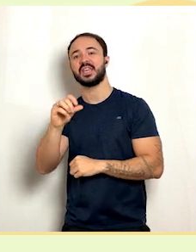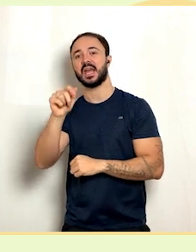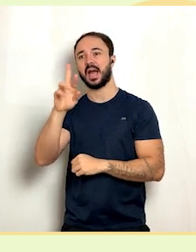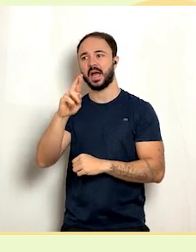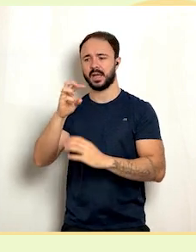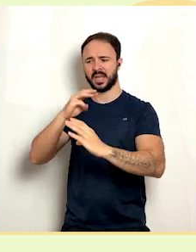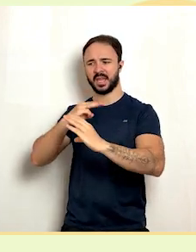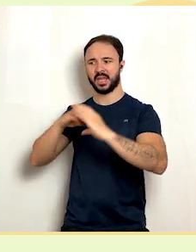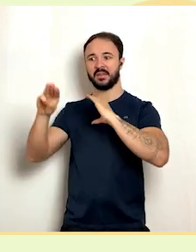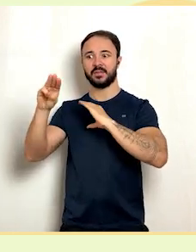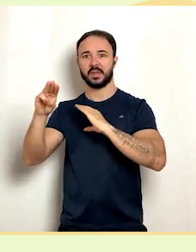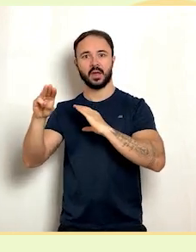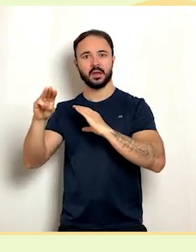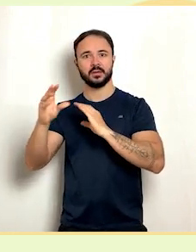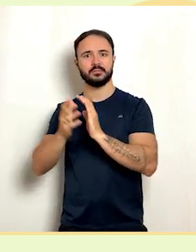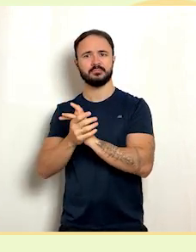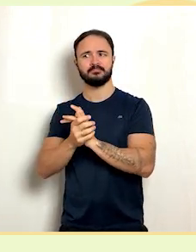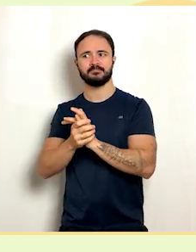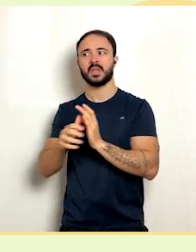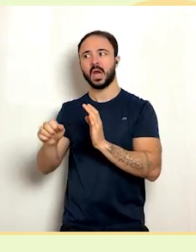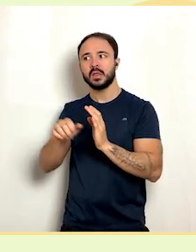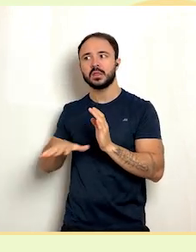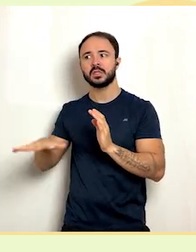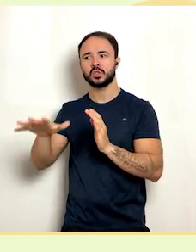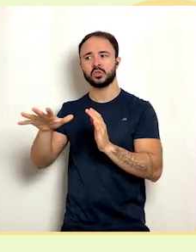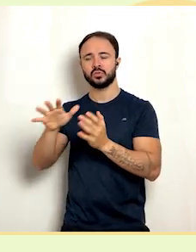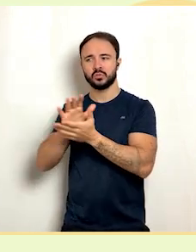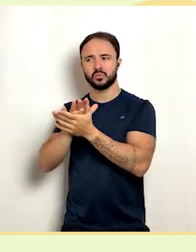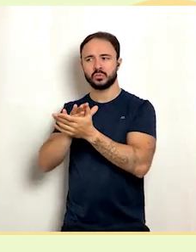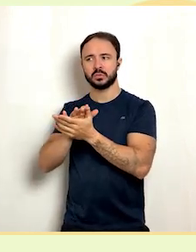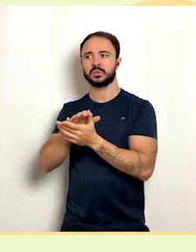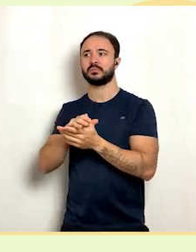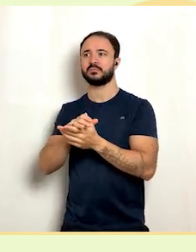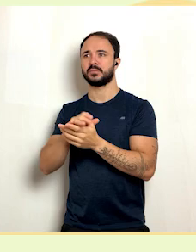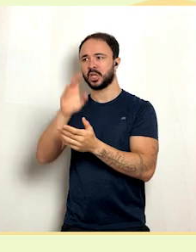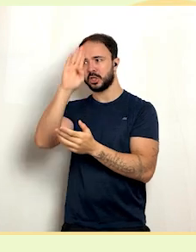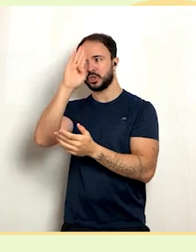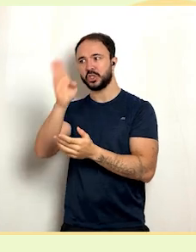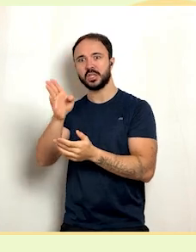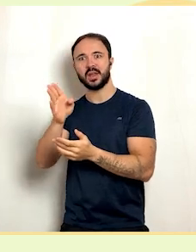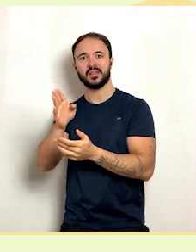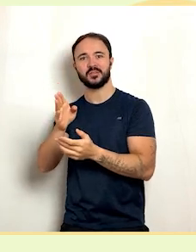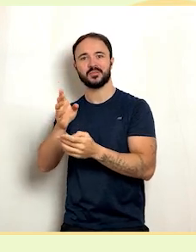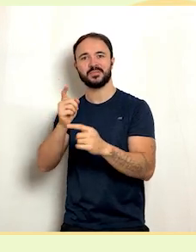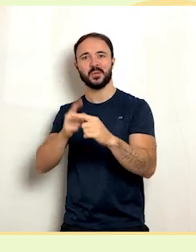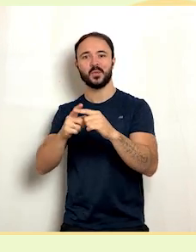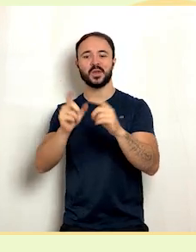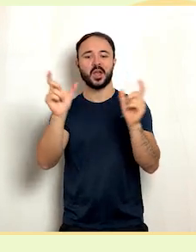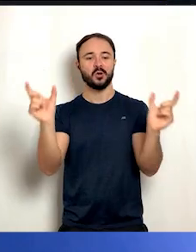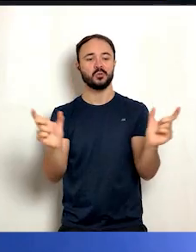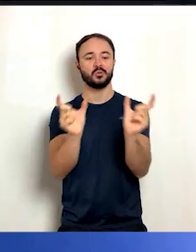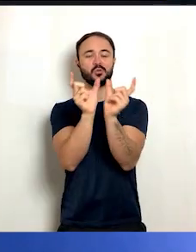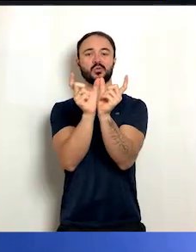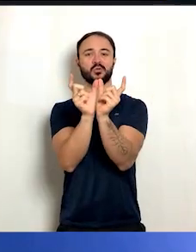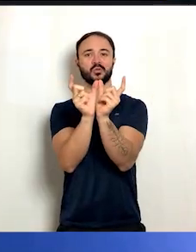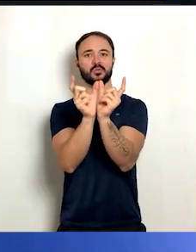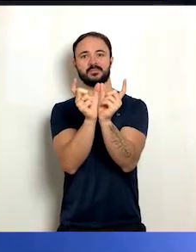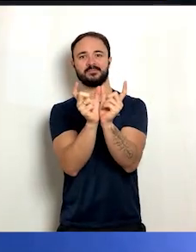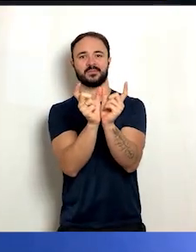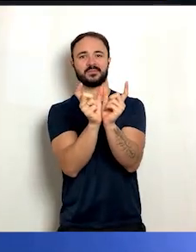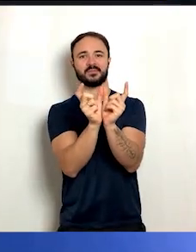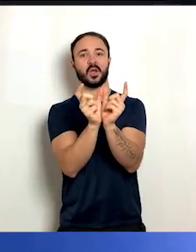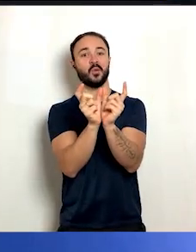direto. Ele é transitivo porque precisa de complemento e é direto porque o complemento dele não vem acompanhado